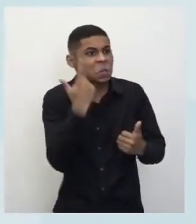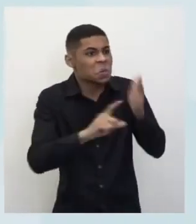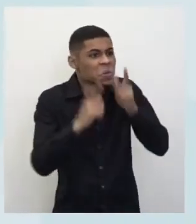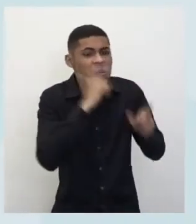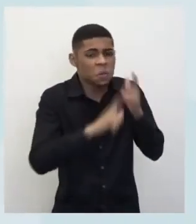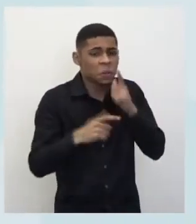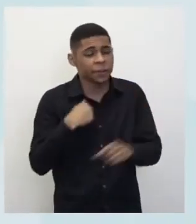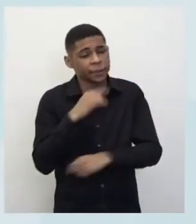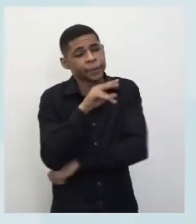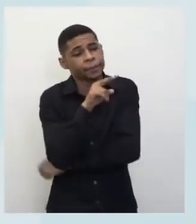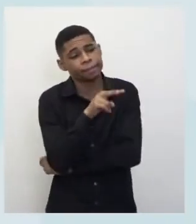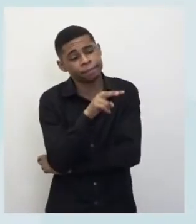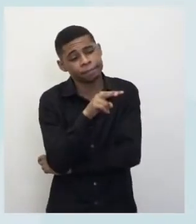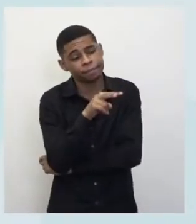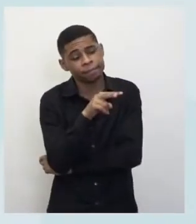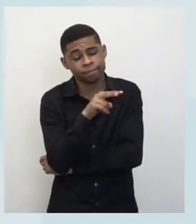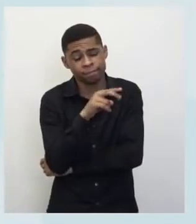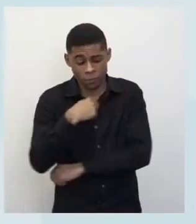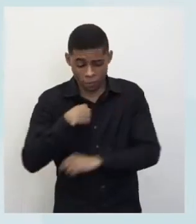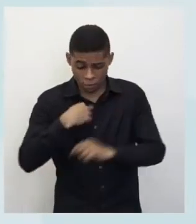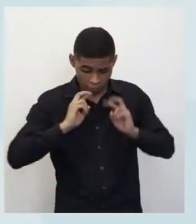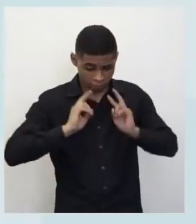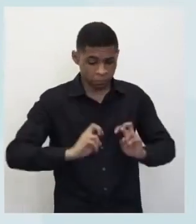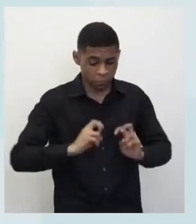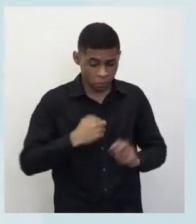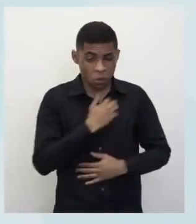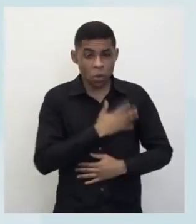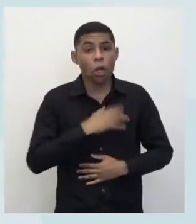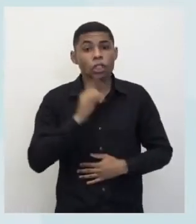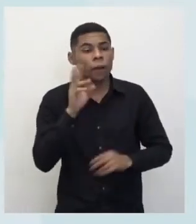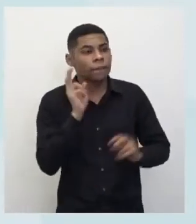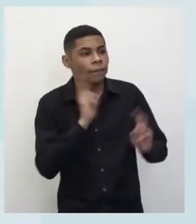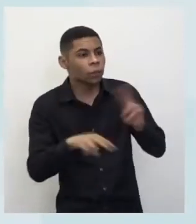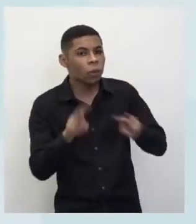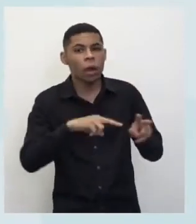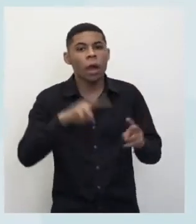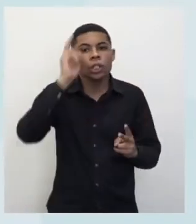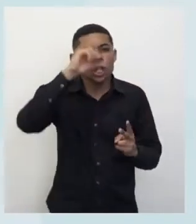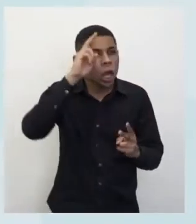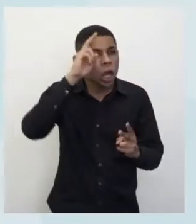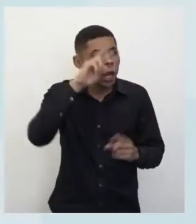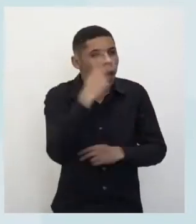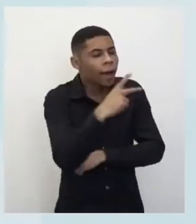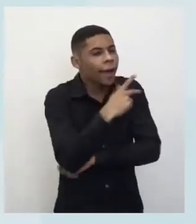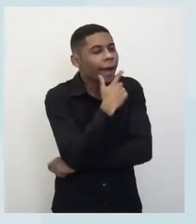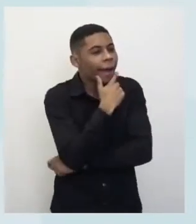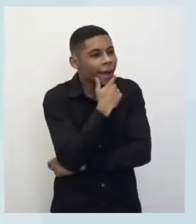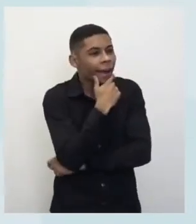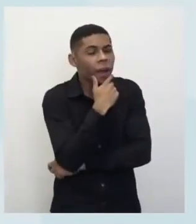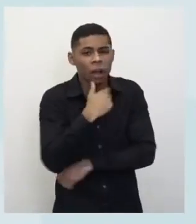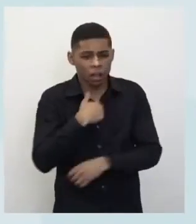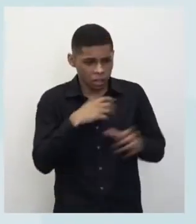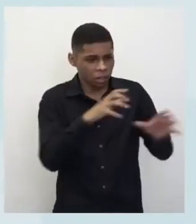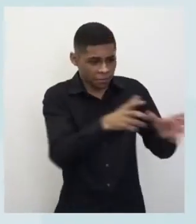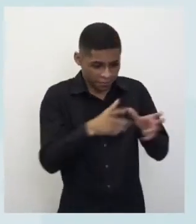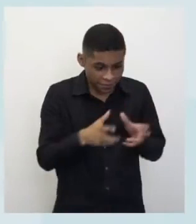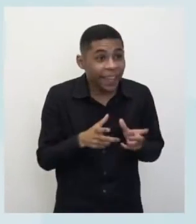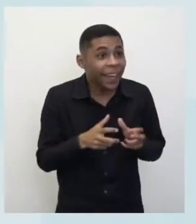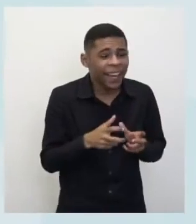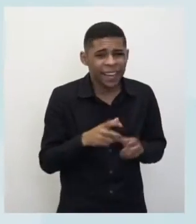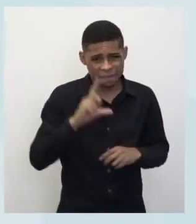os jogos. Percebi que gostava mais do visual e das histórias dos games do que do ato de jogar.